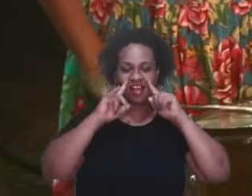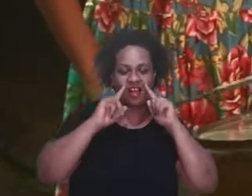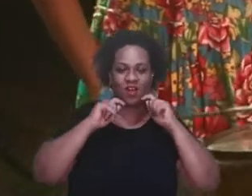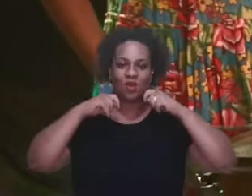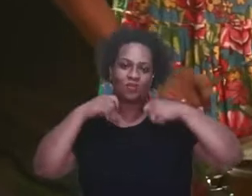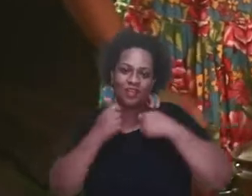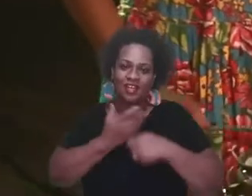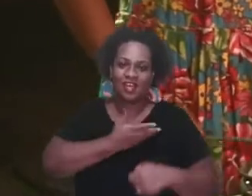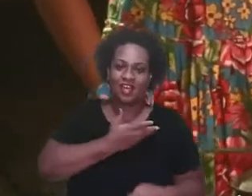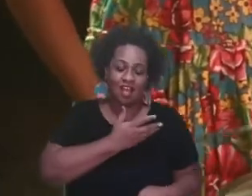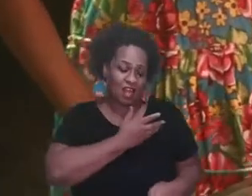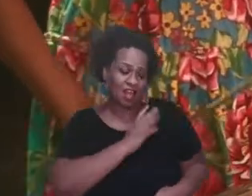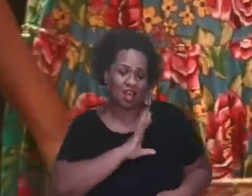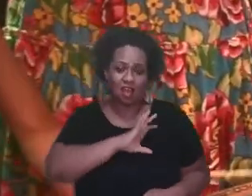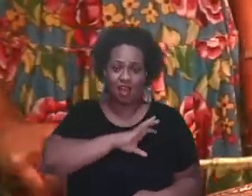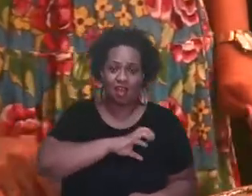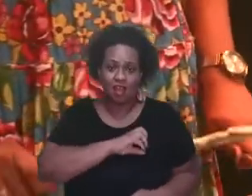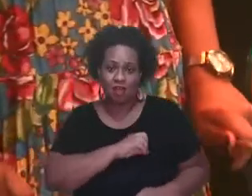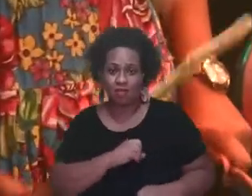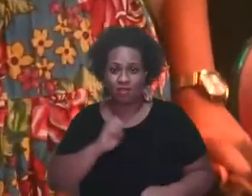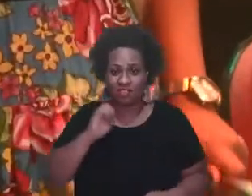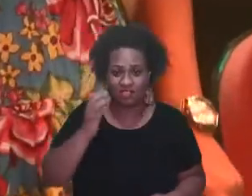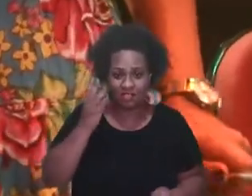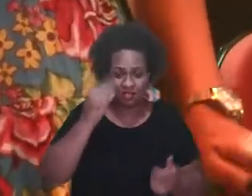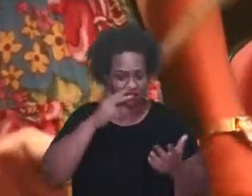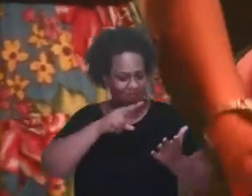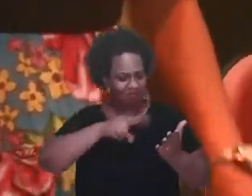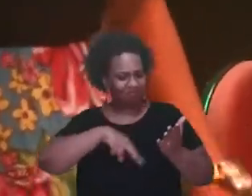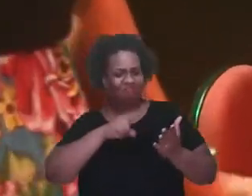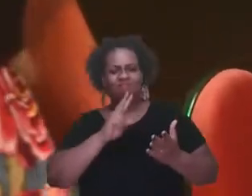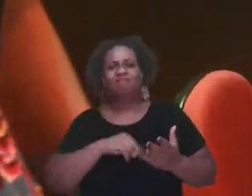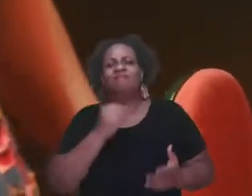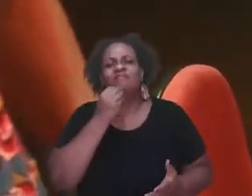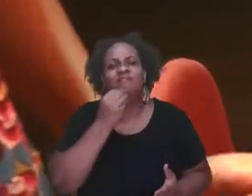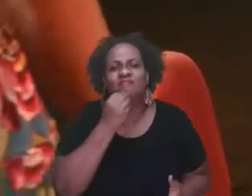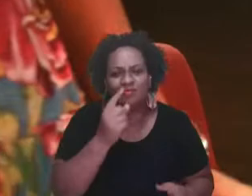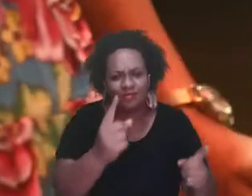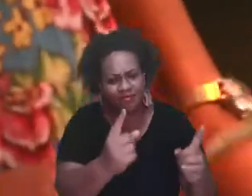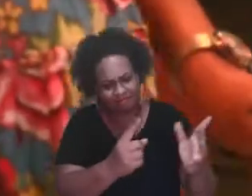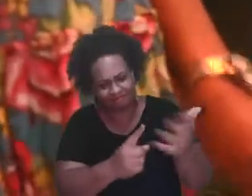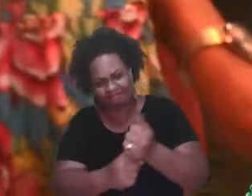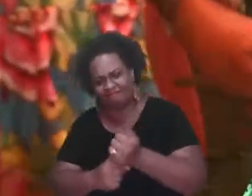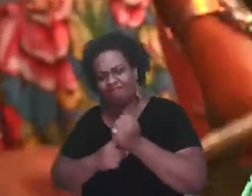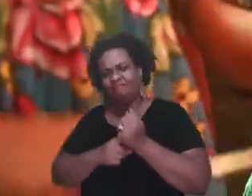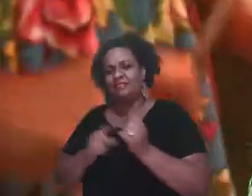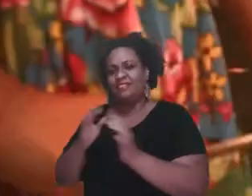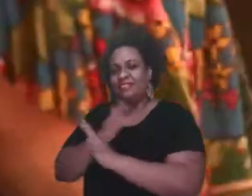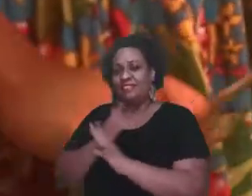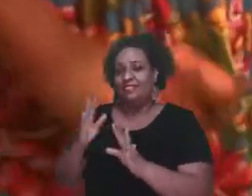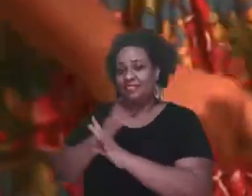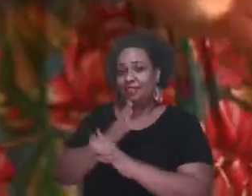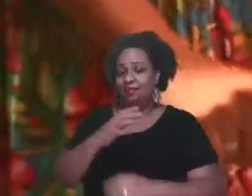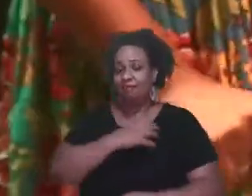avô a minha avó mas se eu souber filé acaba você na